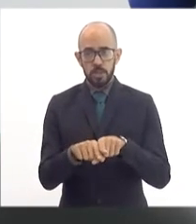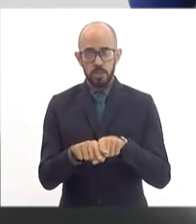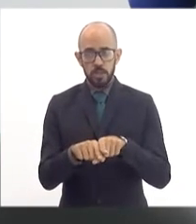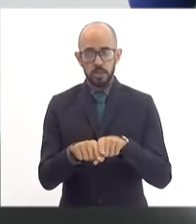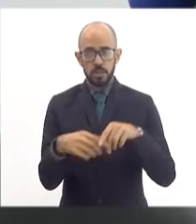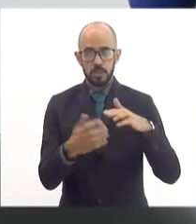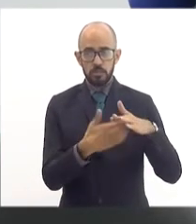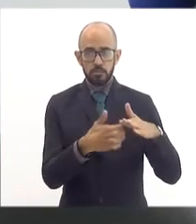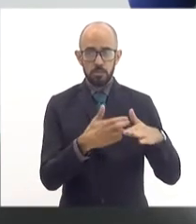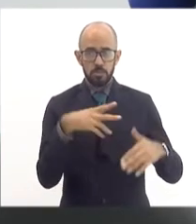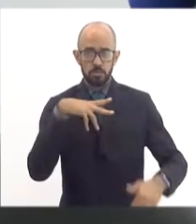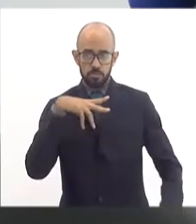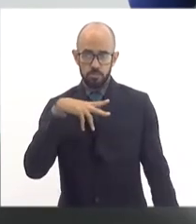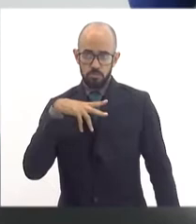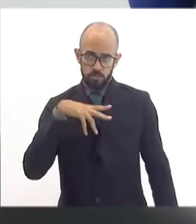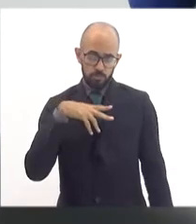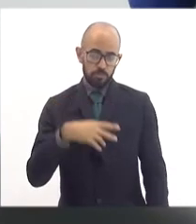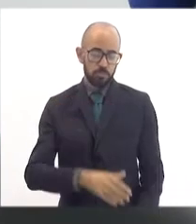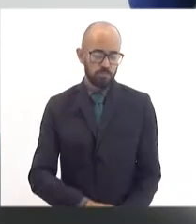públicos,